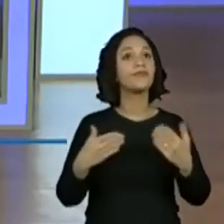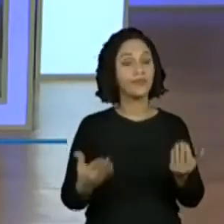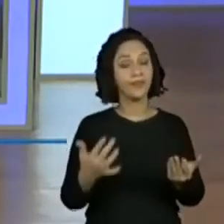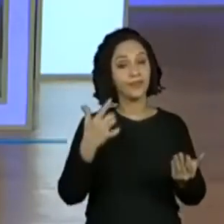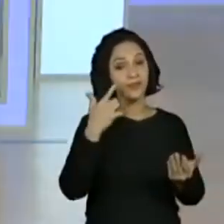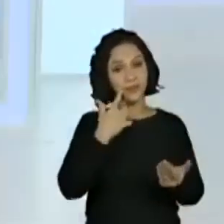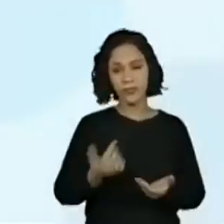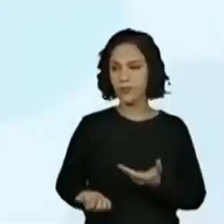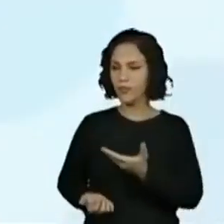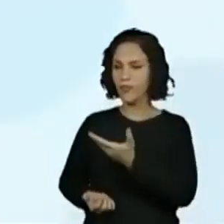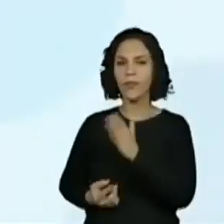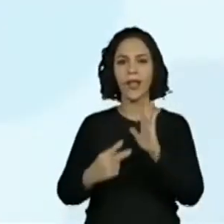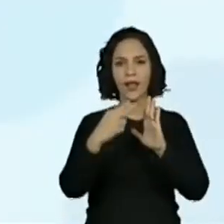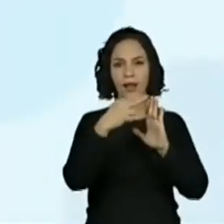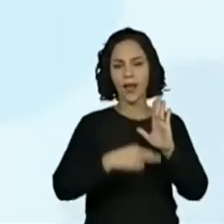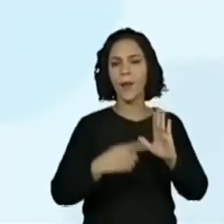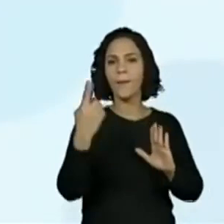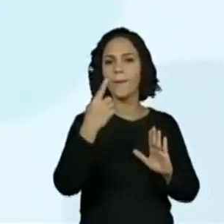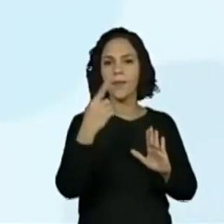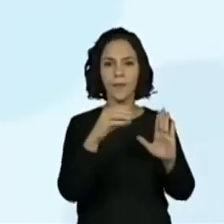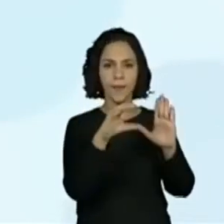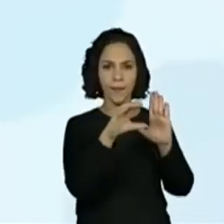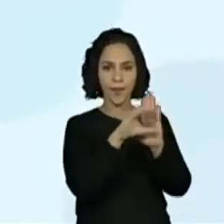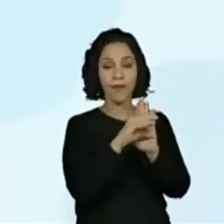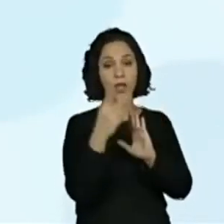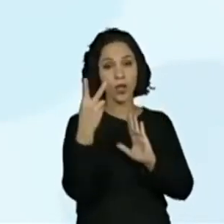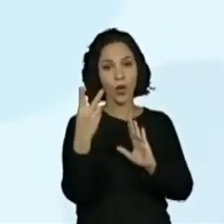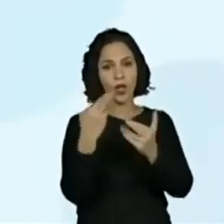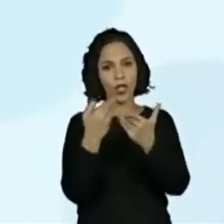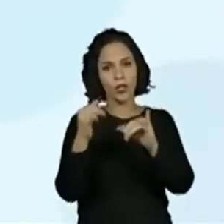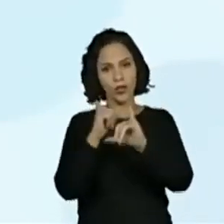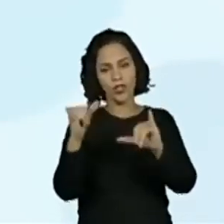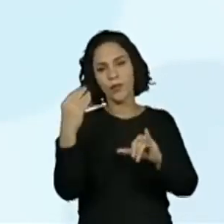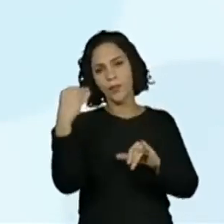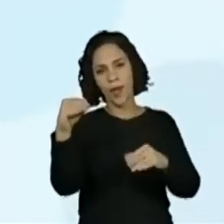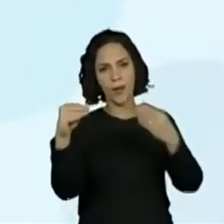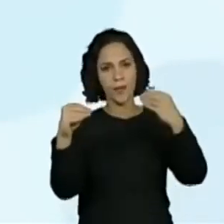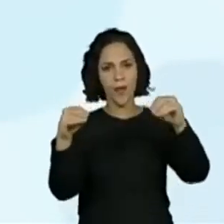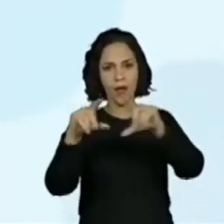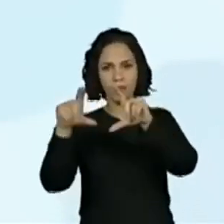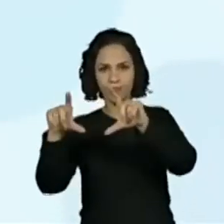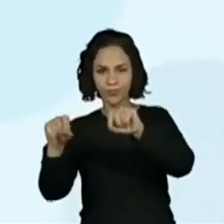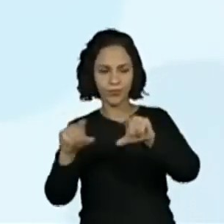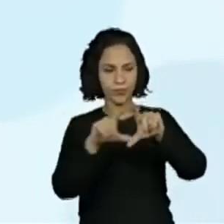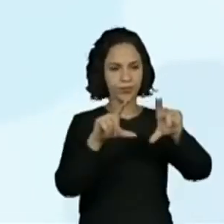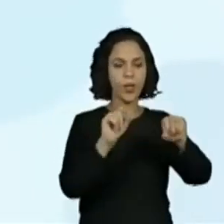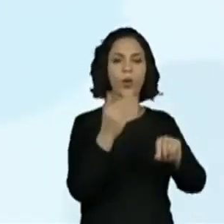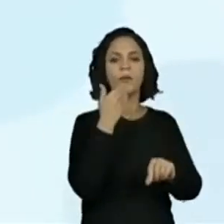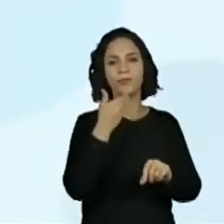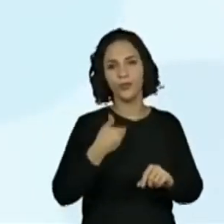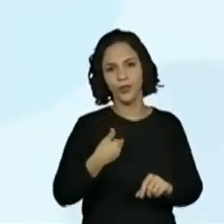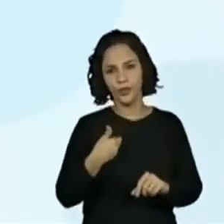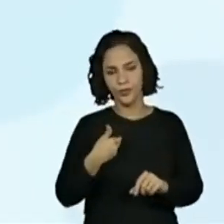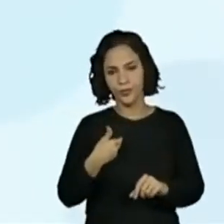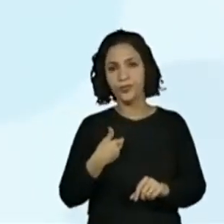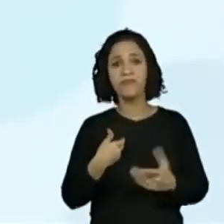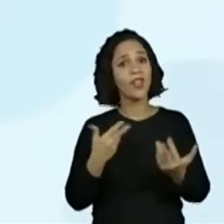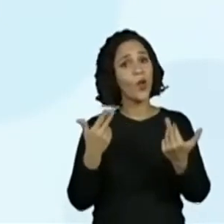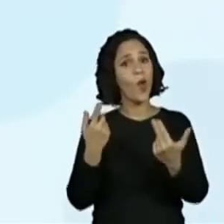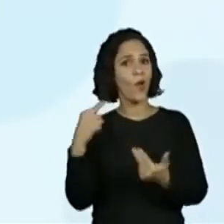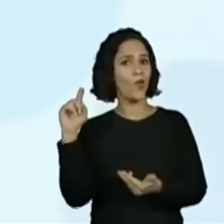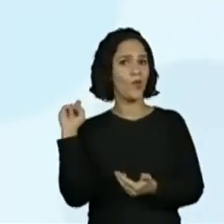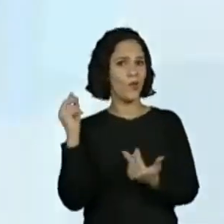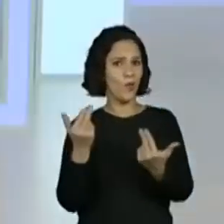Vamos ler o primeiro parágrafo de duas notícias e preencher o quadro com as informações solicitadas. Então, atividade